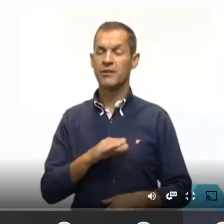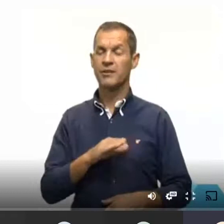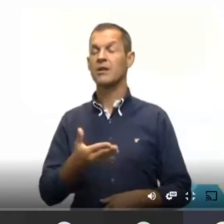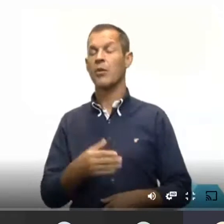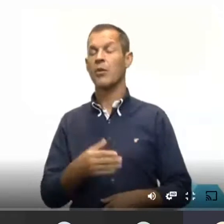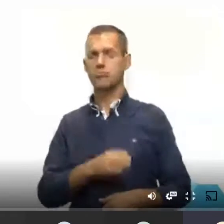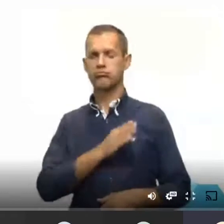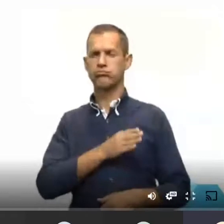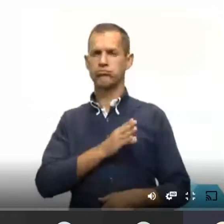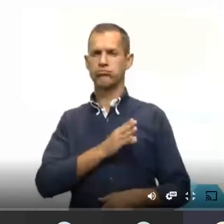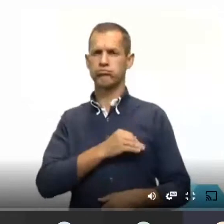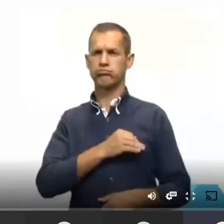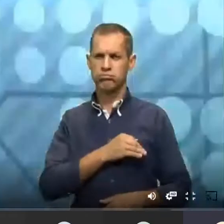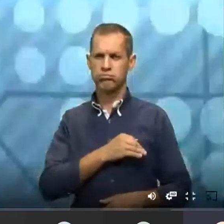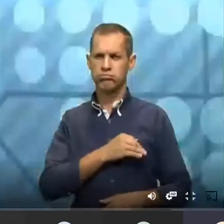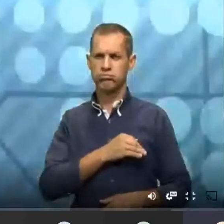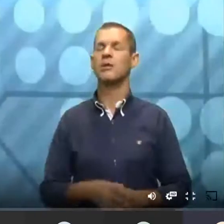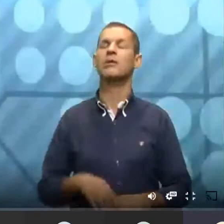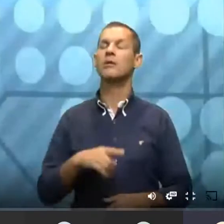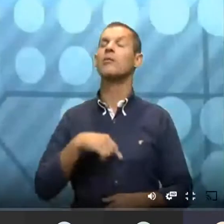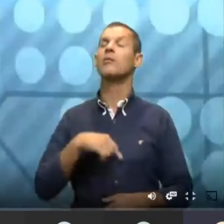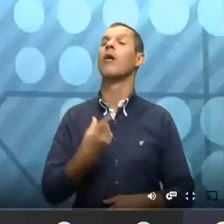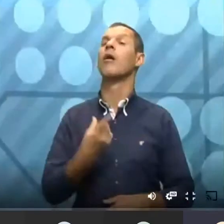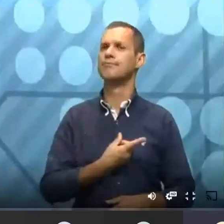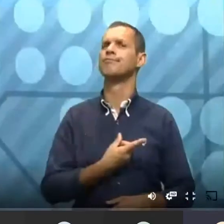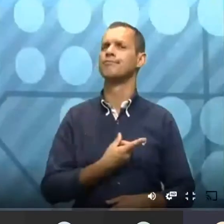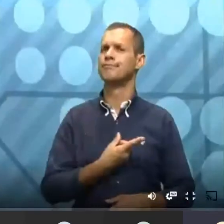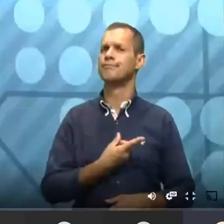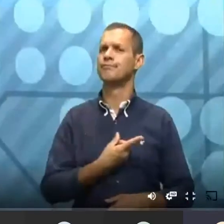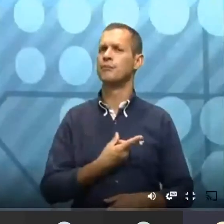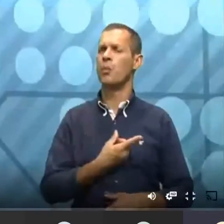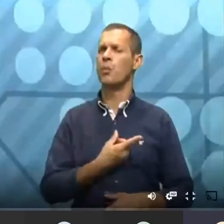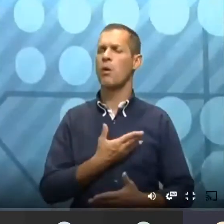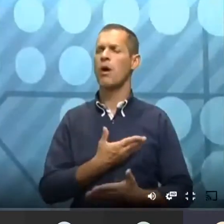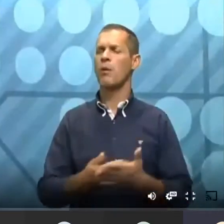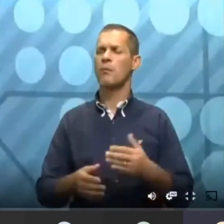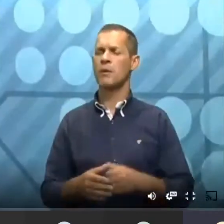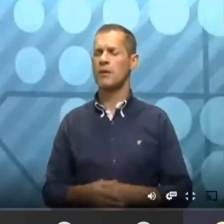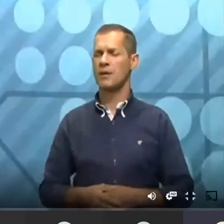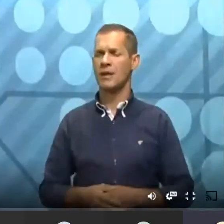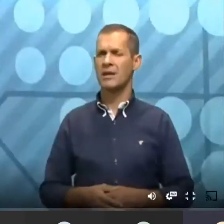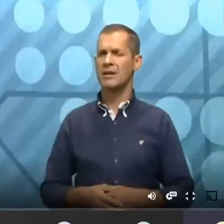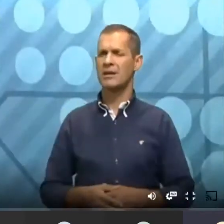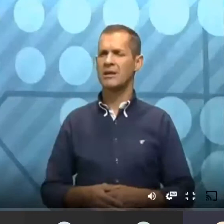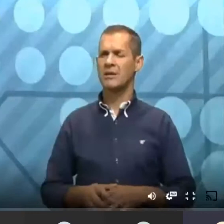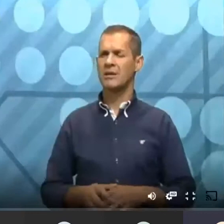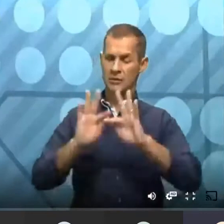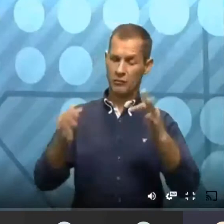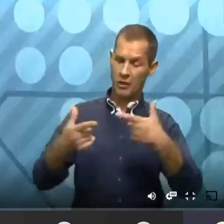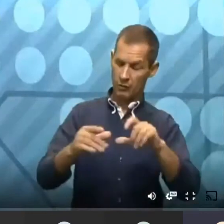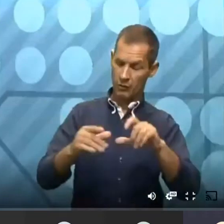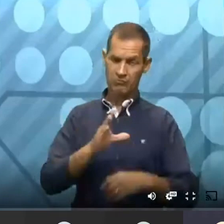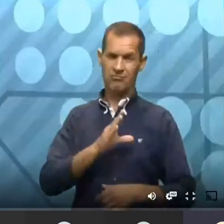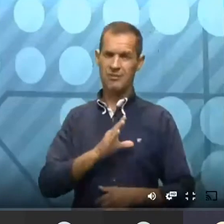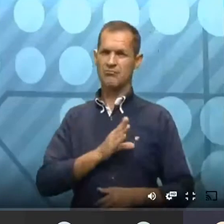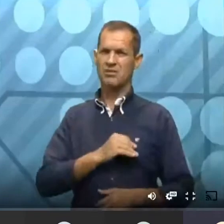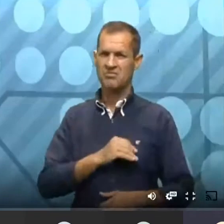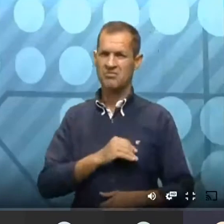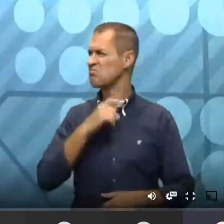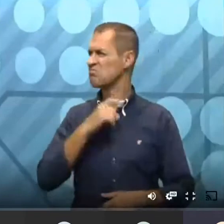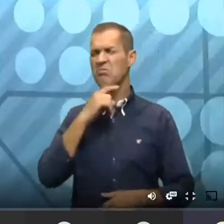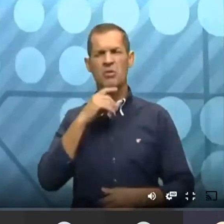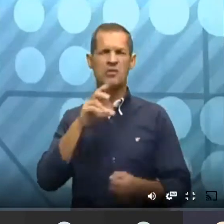seja, na área infartada, nós teremos uma perda de função, né? Aquela área infartada,